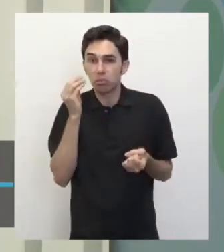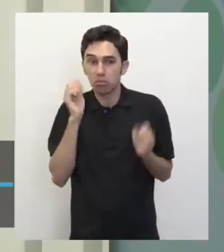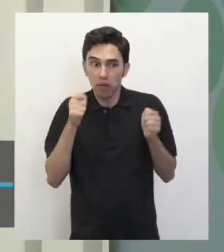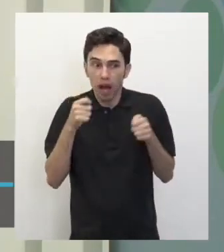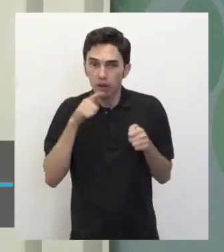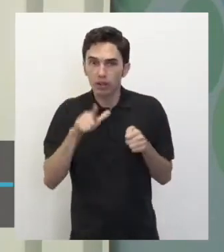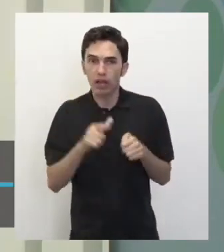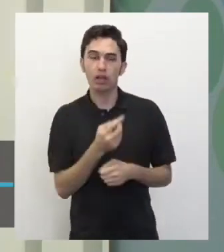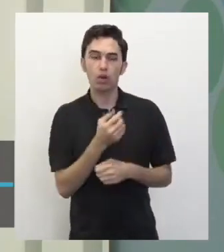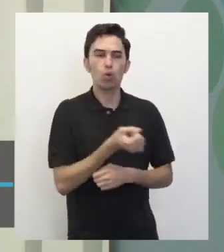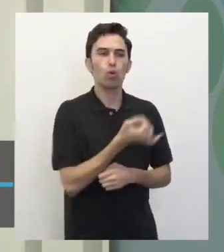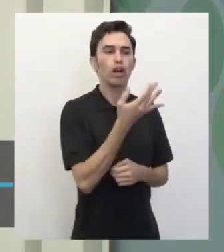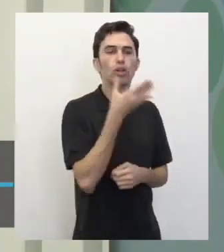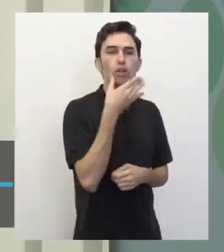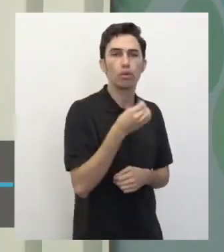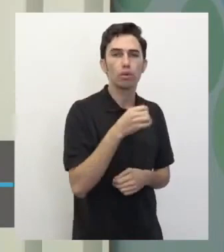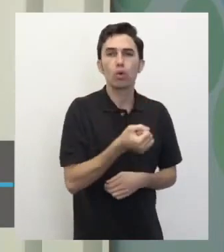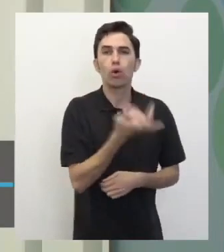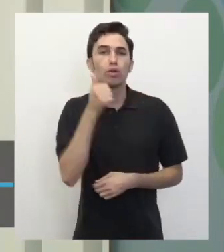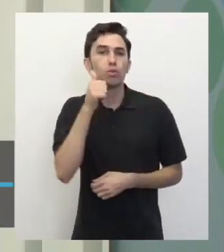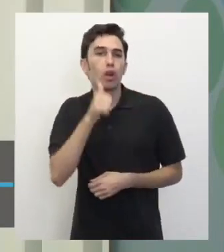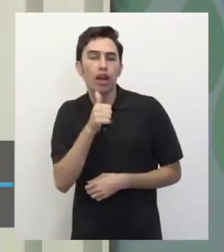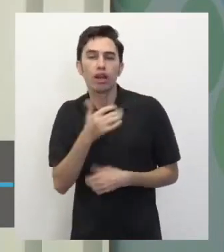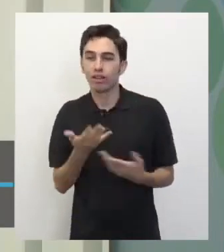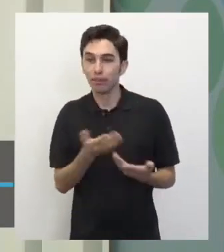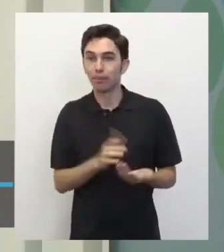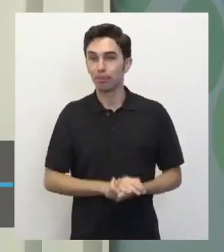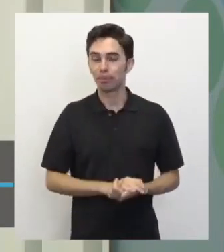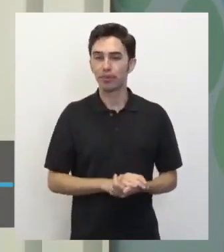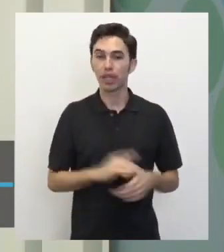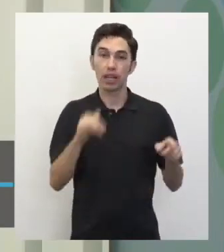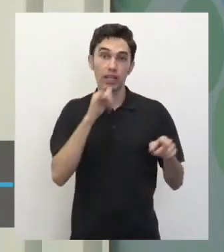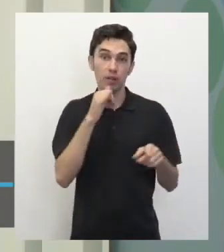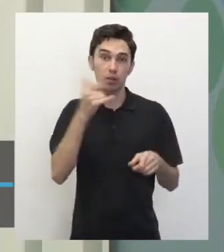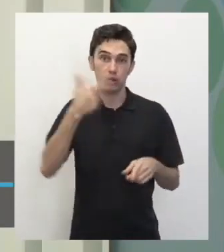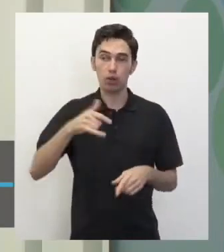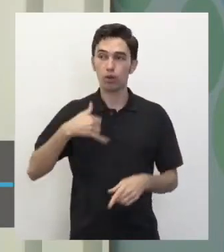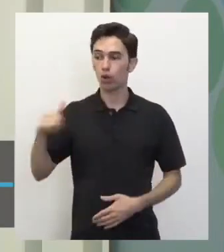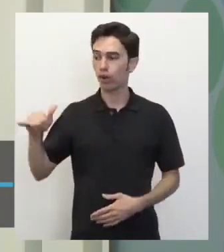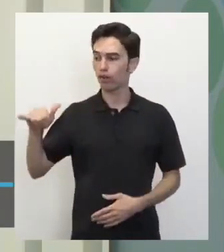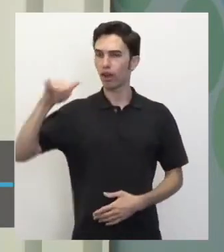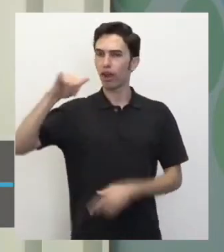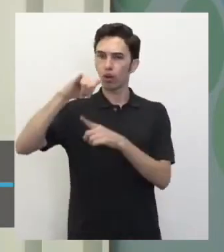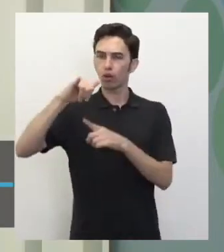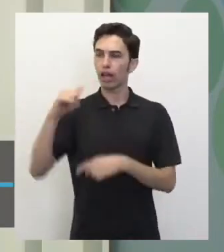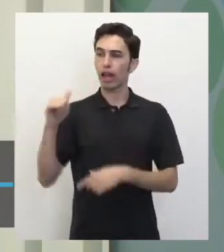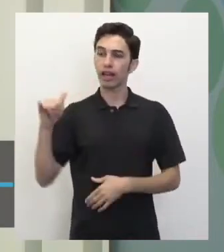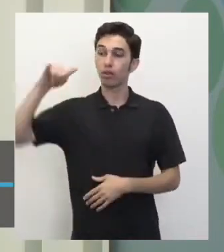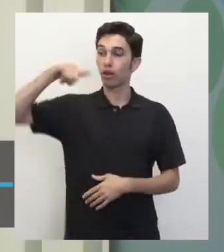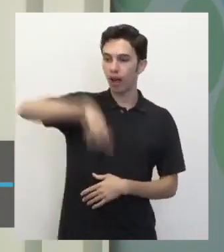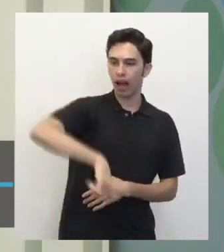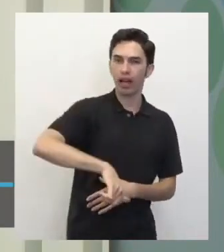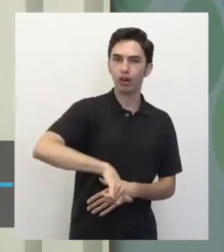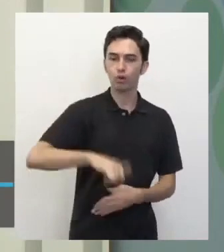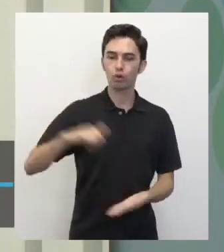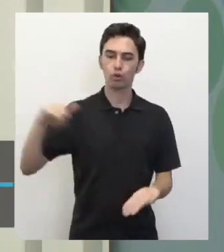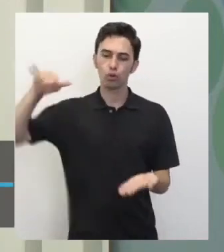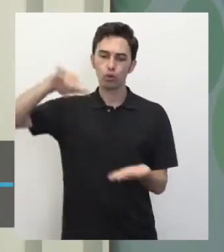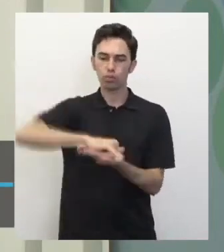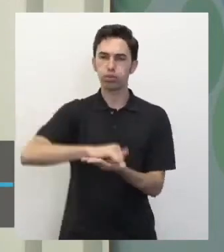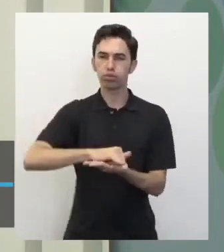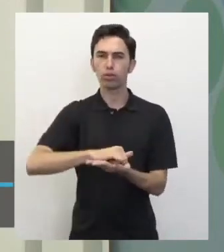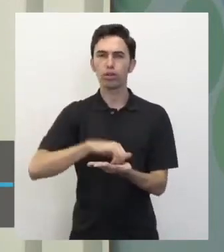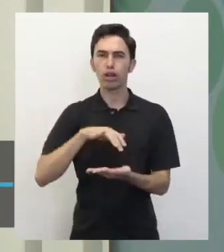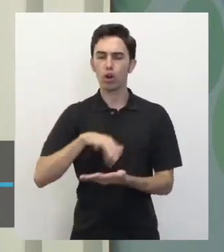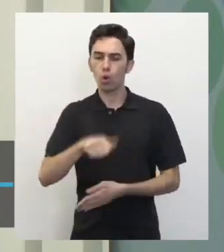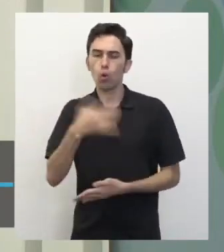algo mais trágico. Falei de avião, um avião caiu. Então, quem estava no avião, quantos sobreviveram, quantos morreram, quando